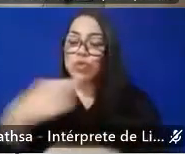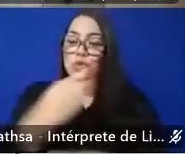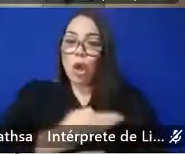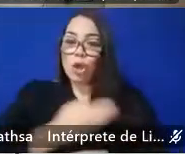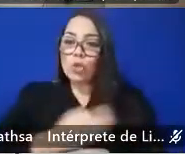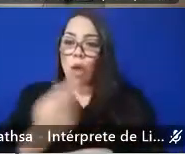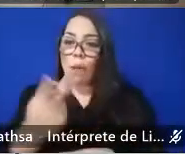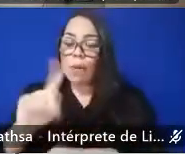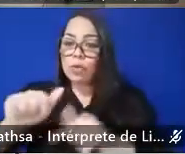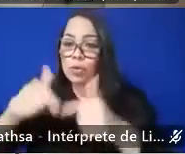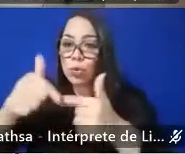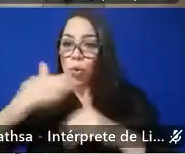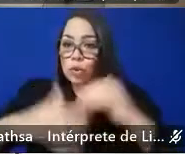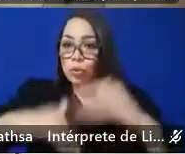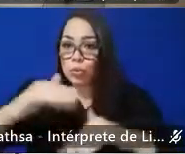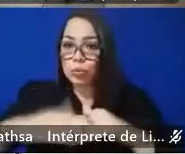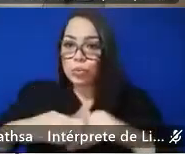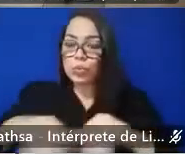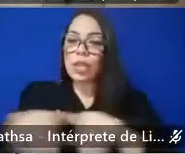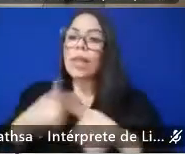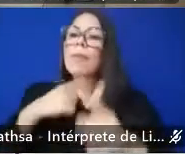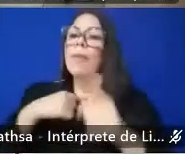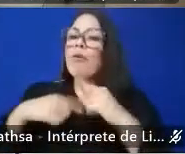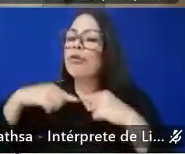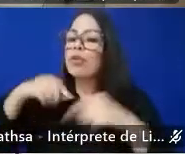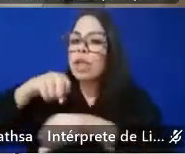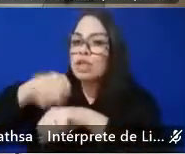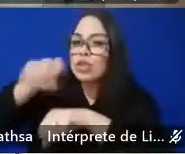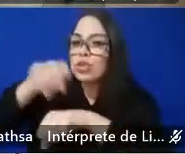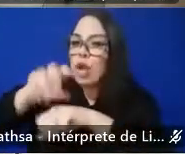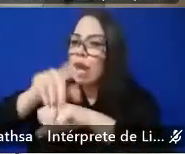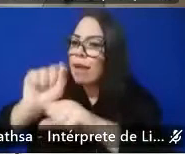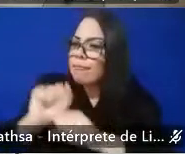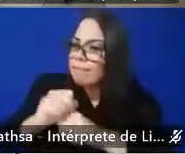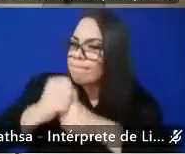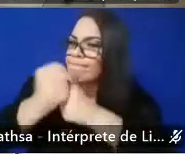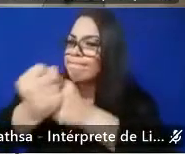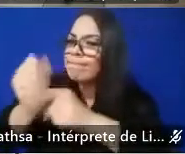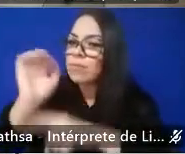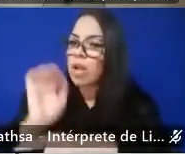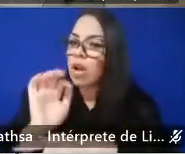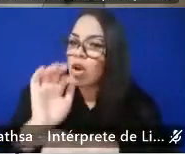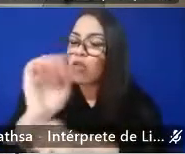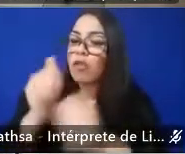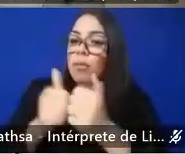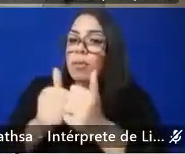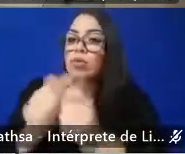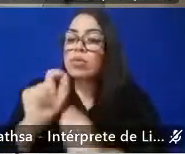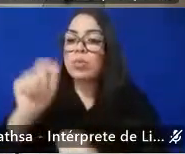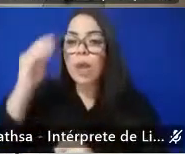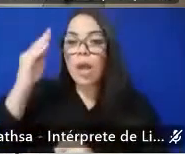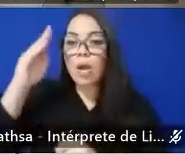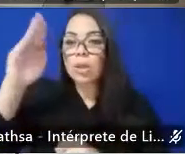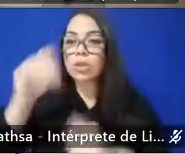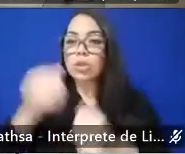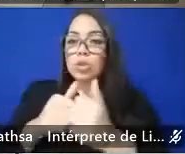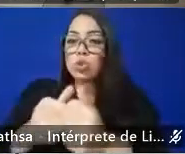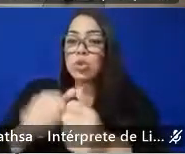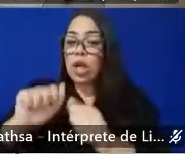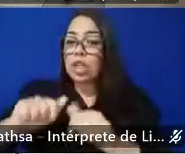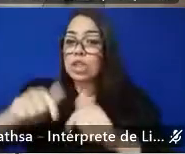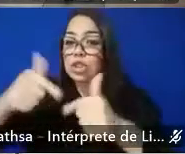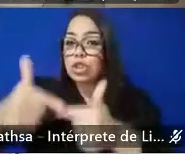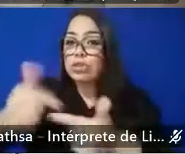à vontade de orientar e de fortalecer principalmente junto aqueles com atividade de predominância